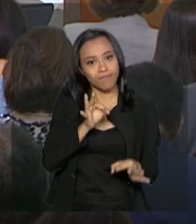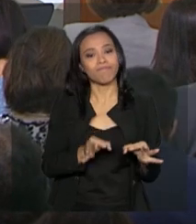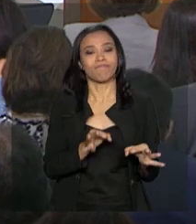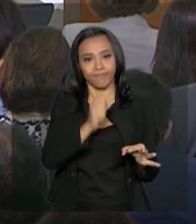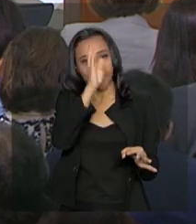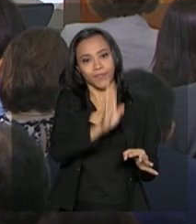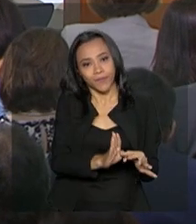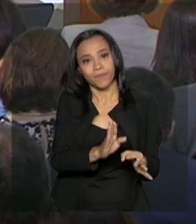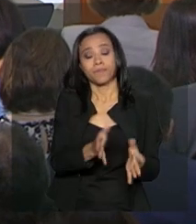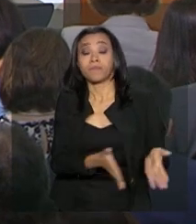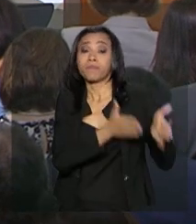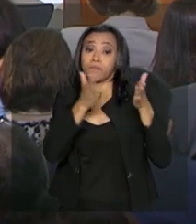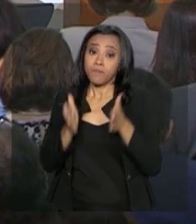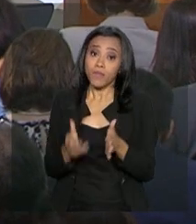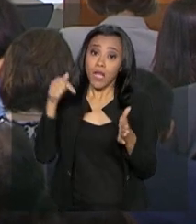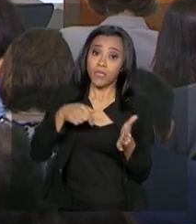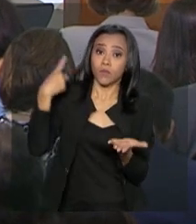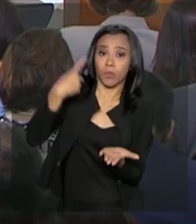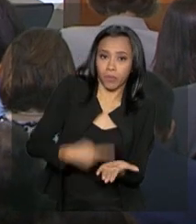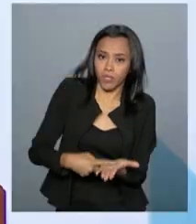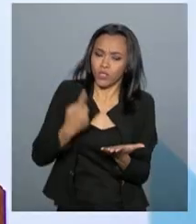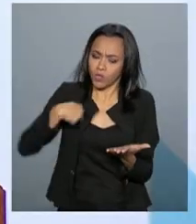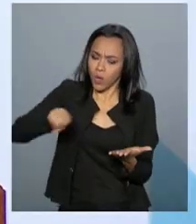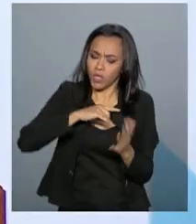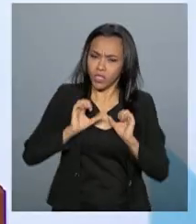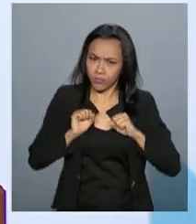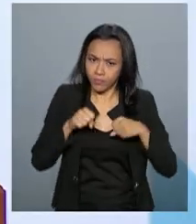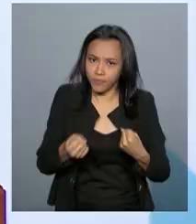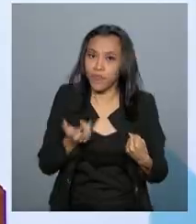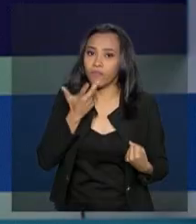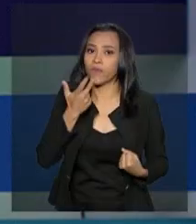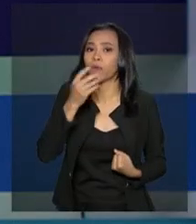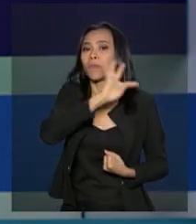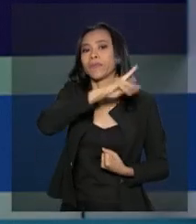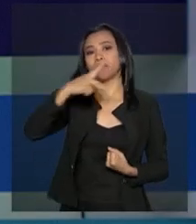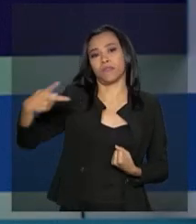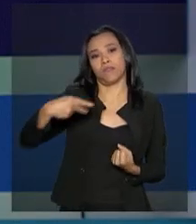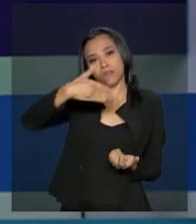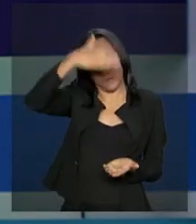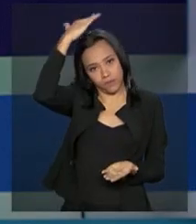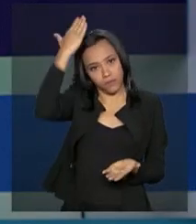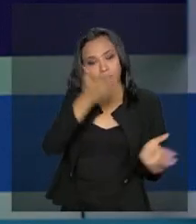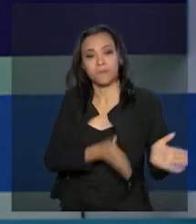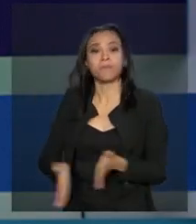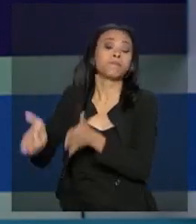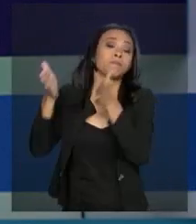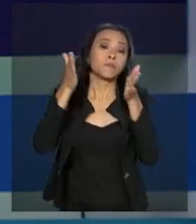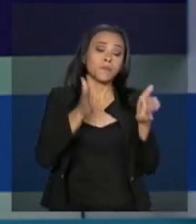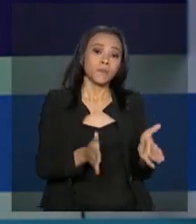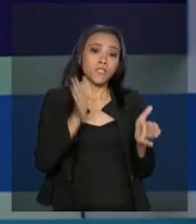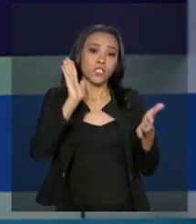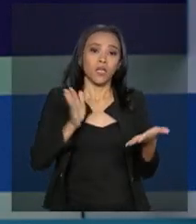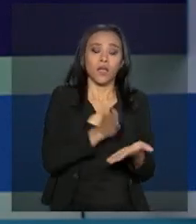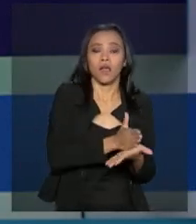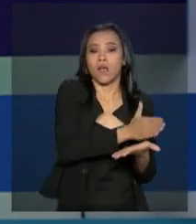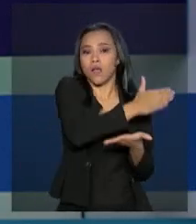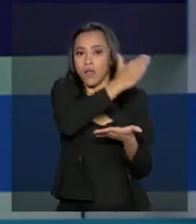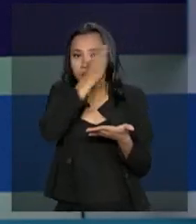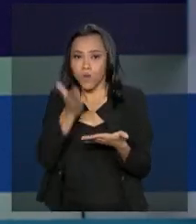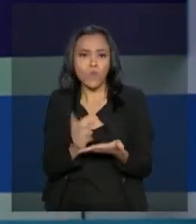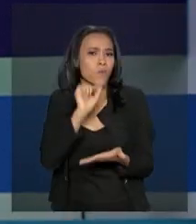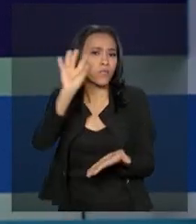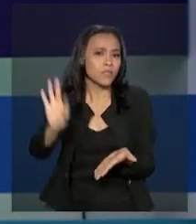essa tarefa nos temos dedicado diz o presidente temer foram prorrogadas as inscrições no programa